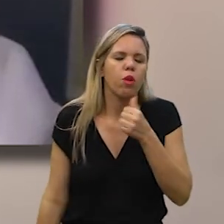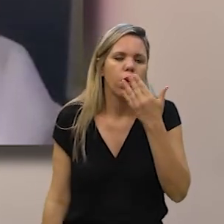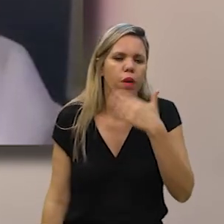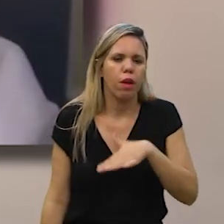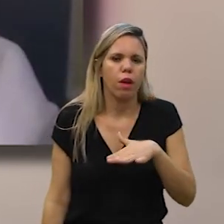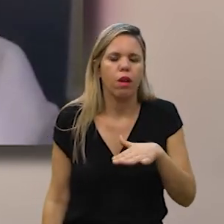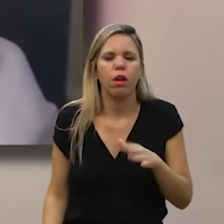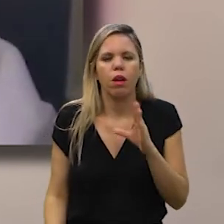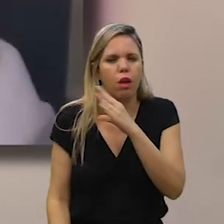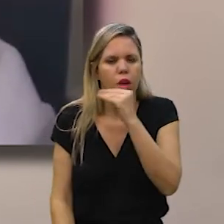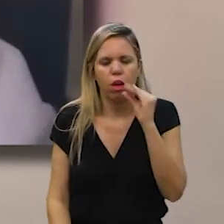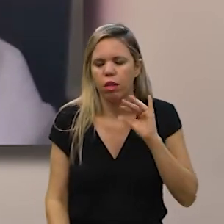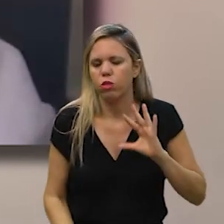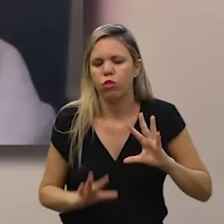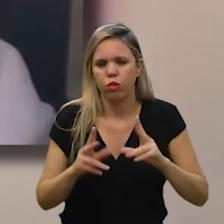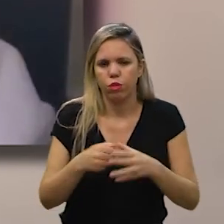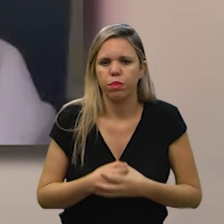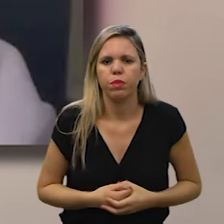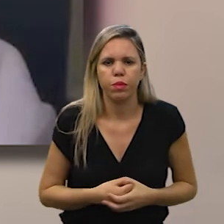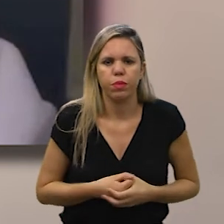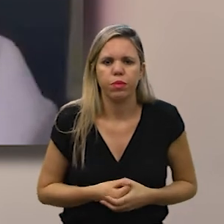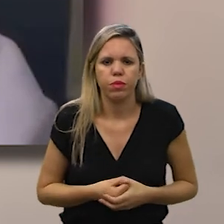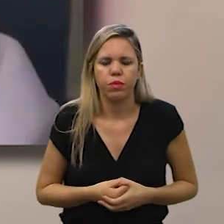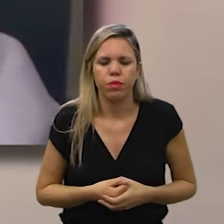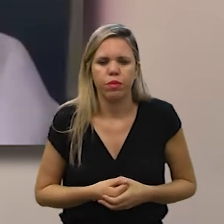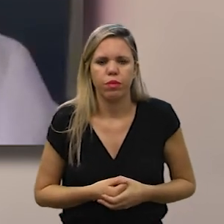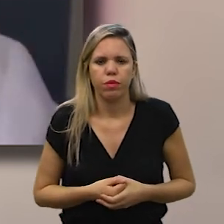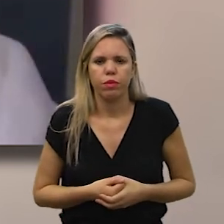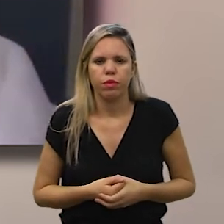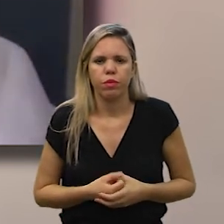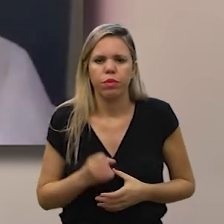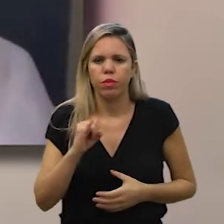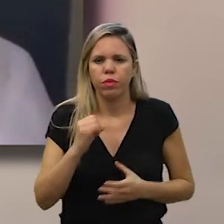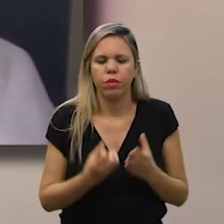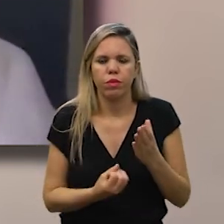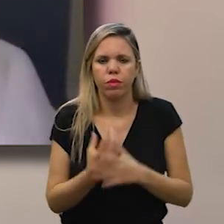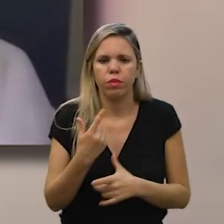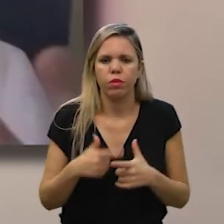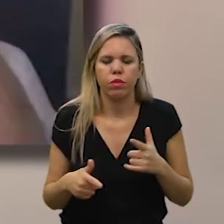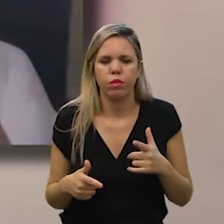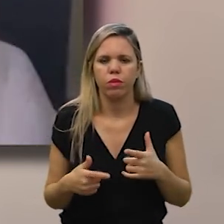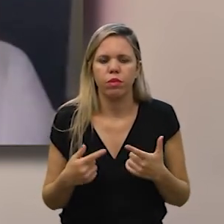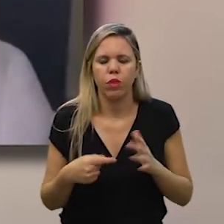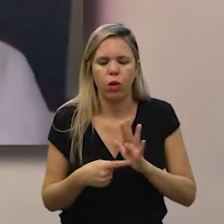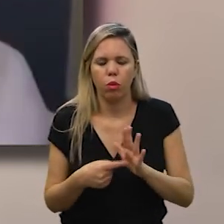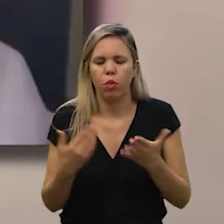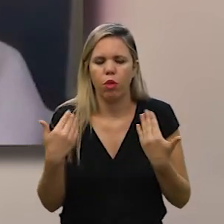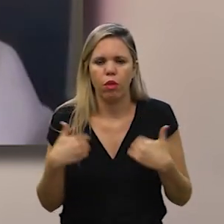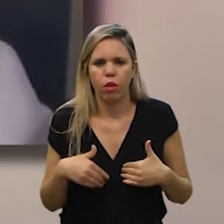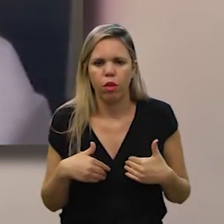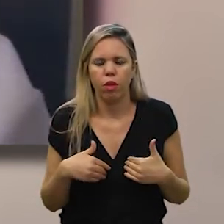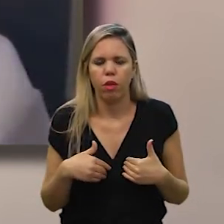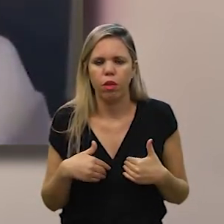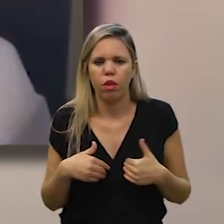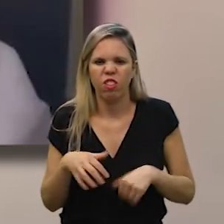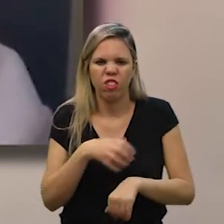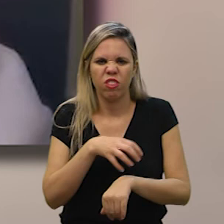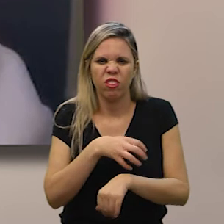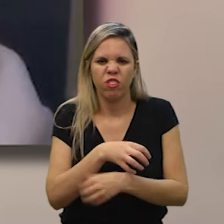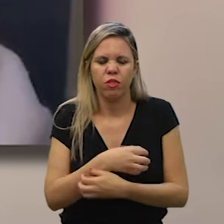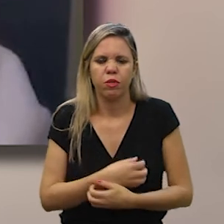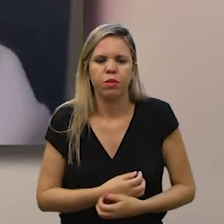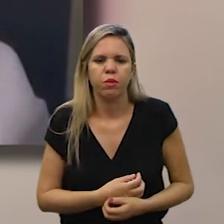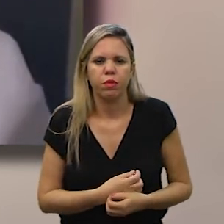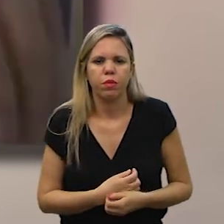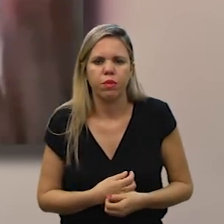mulheres, crianças, adolescentes, todos. E apareceu algum sinal, apareceu alguma coceira